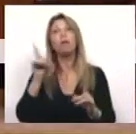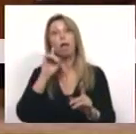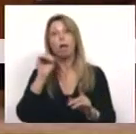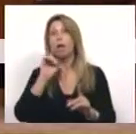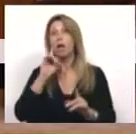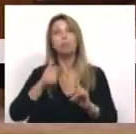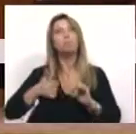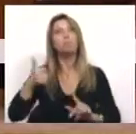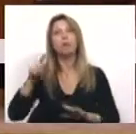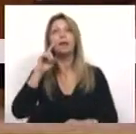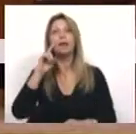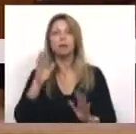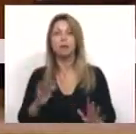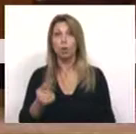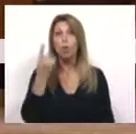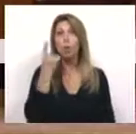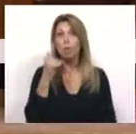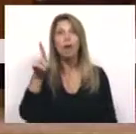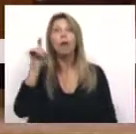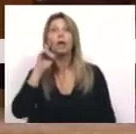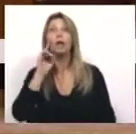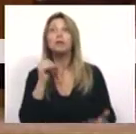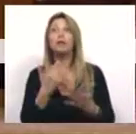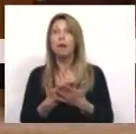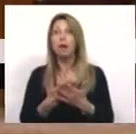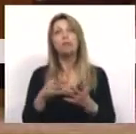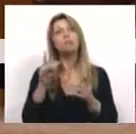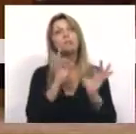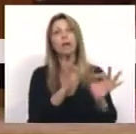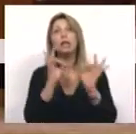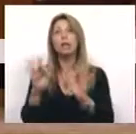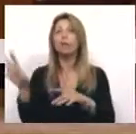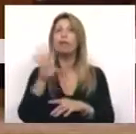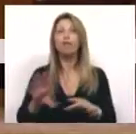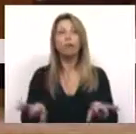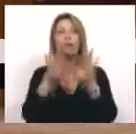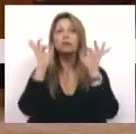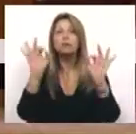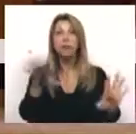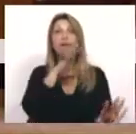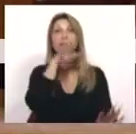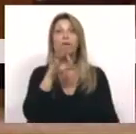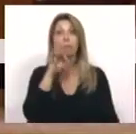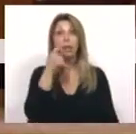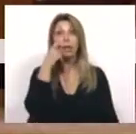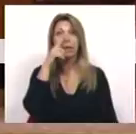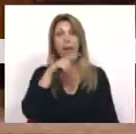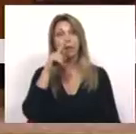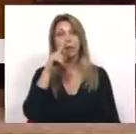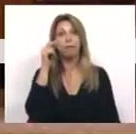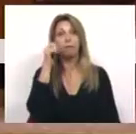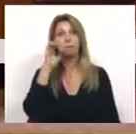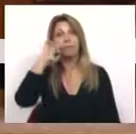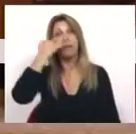Uma delas é garantir que se trata da mesma forma as famílias das vítimas e todos